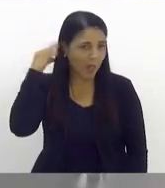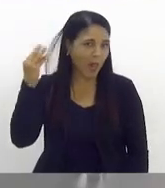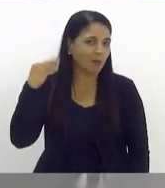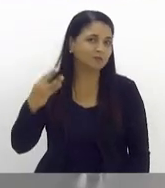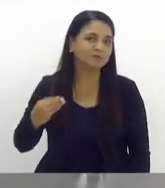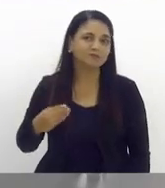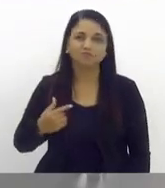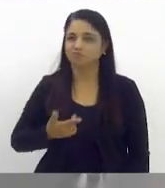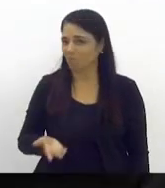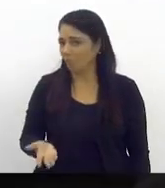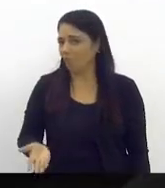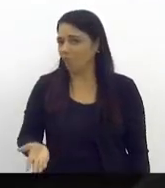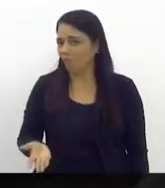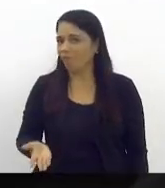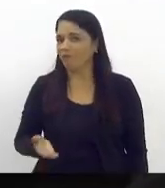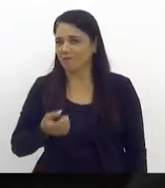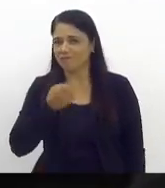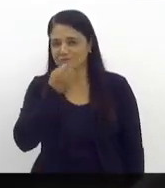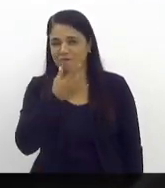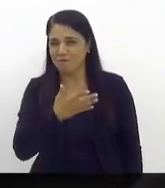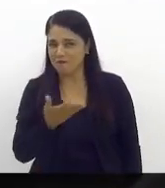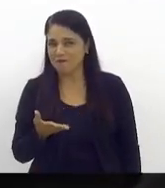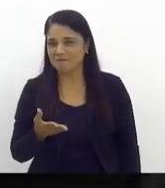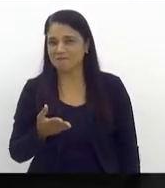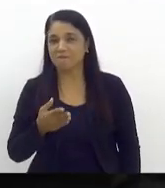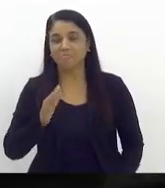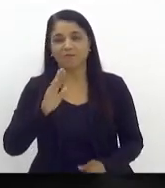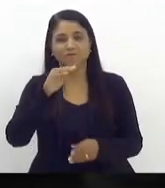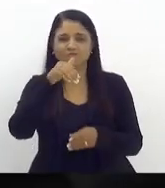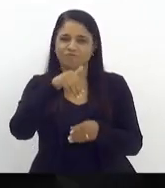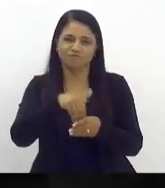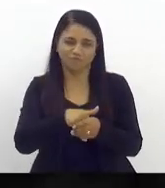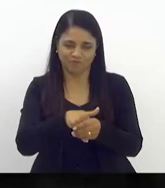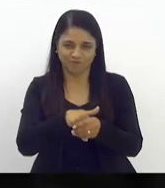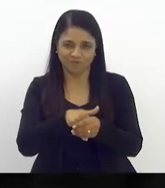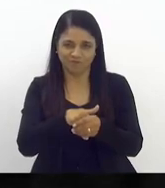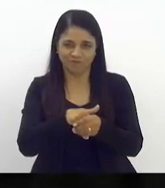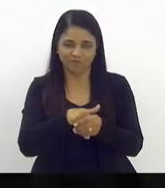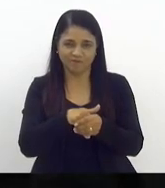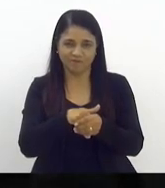Muito boa. Não vamos votar as inconstitucionalidades em bloco?